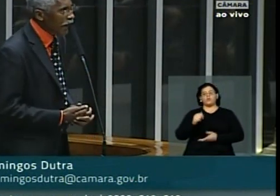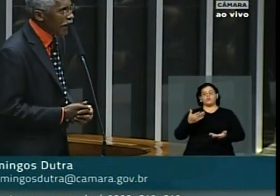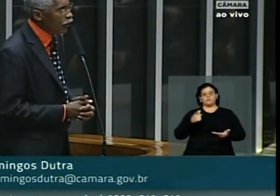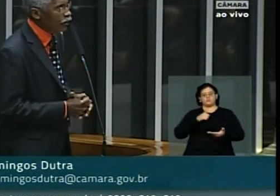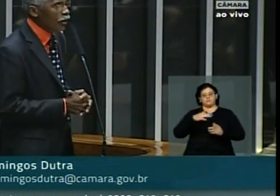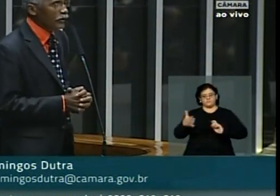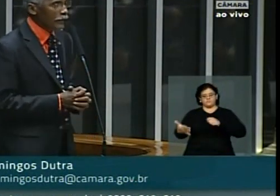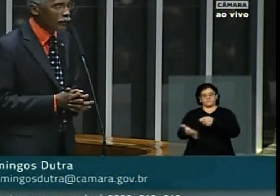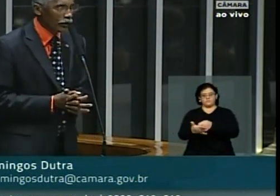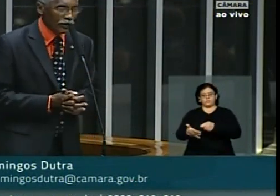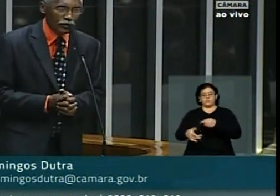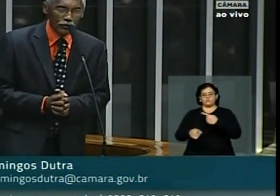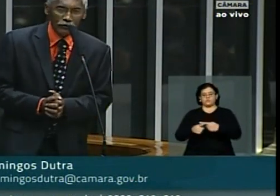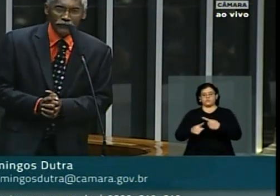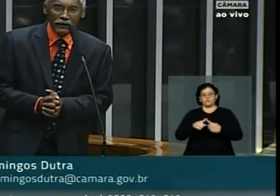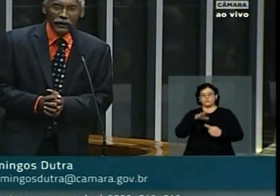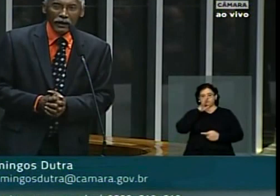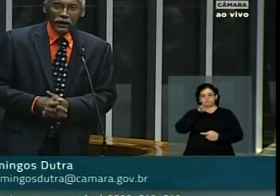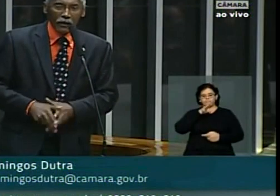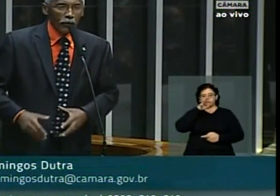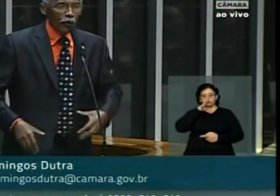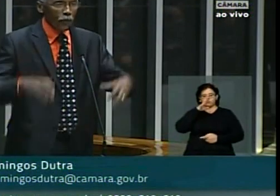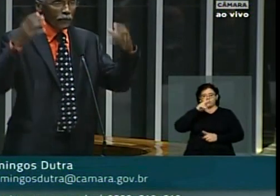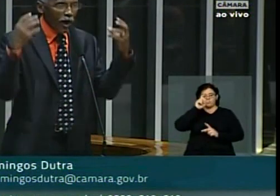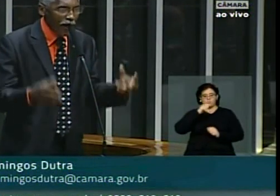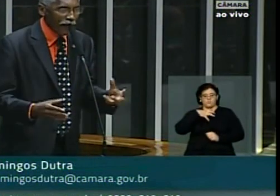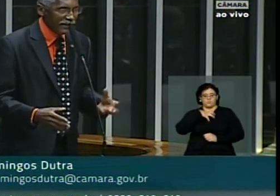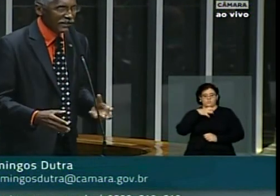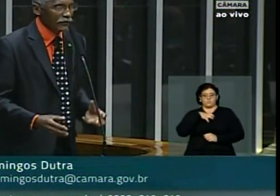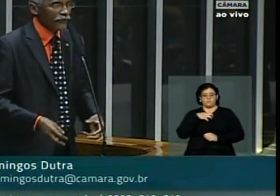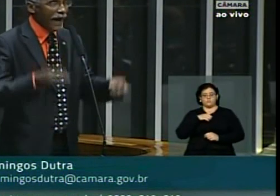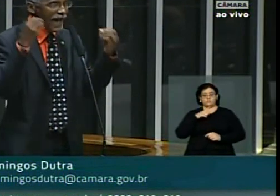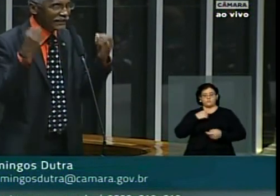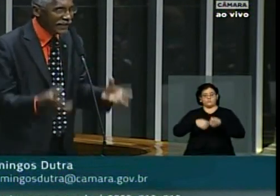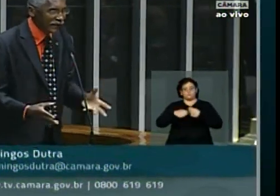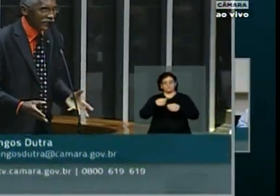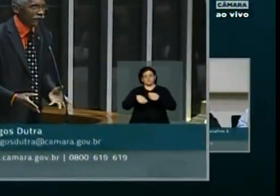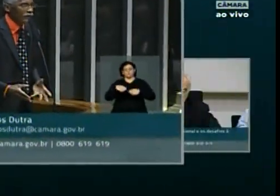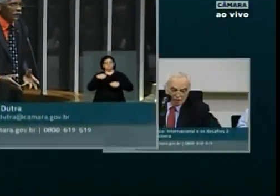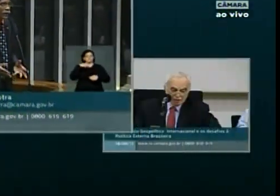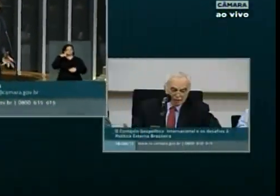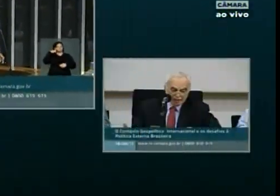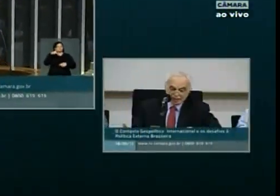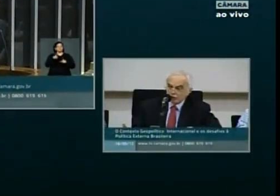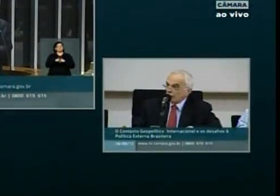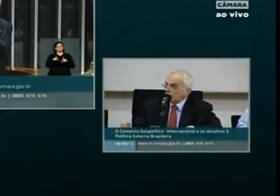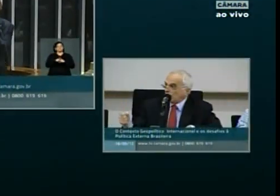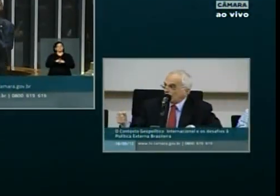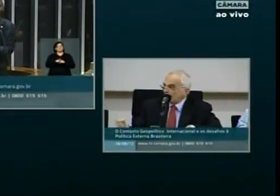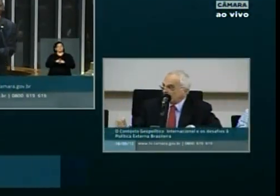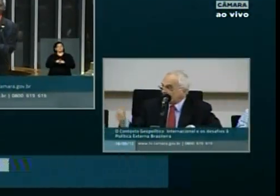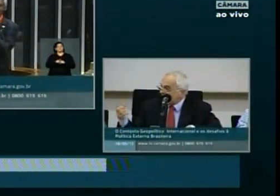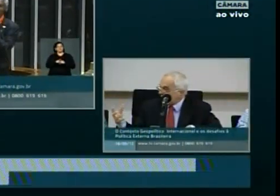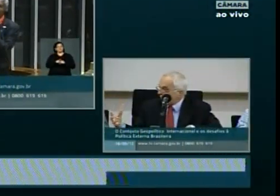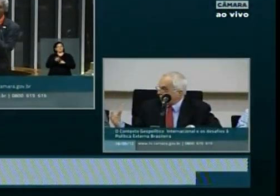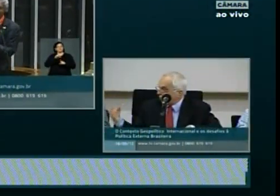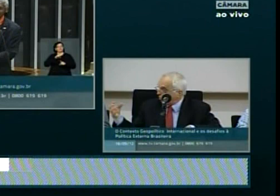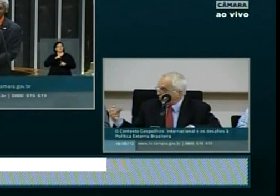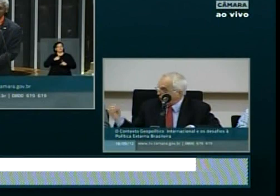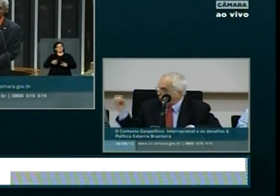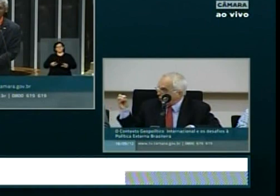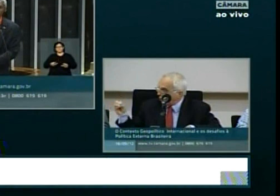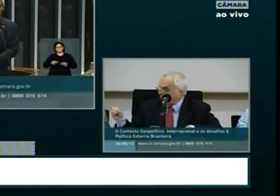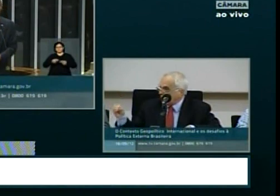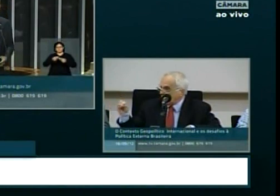poder econômico e político com provas fartas de distribuição de